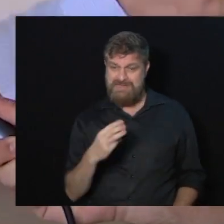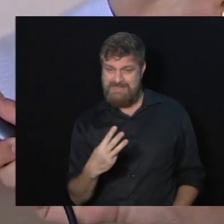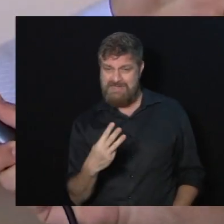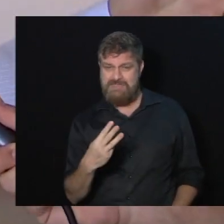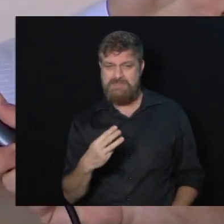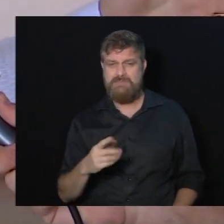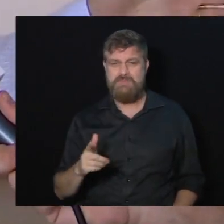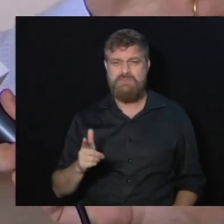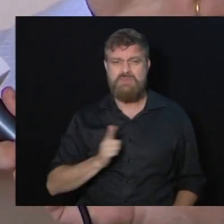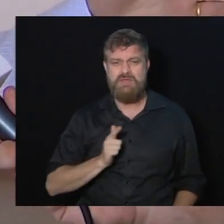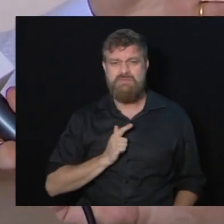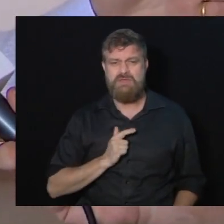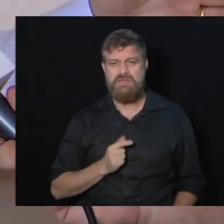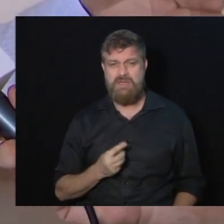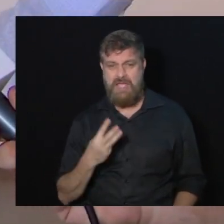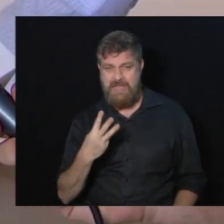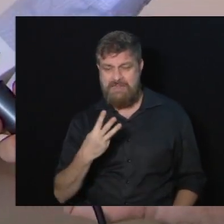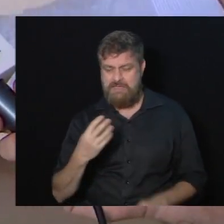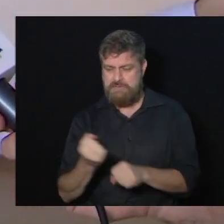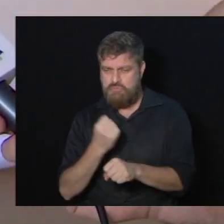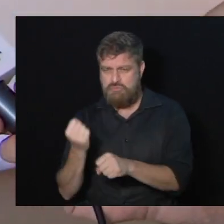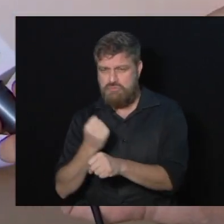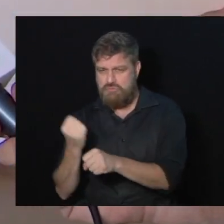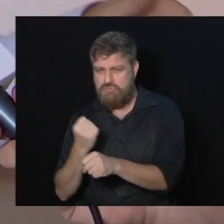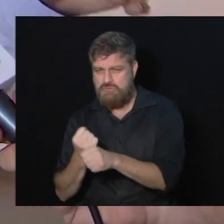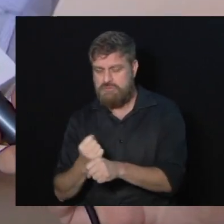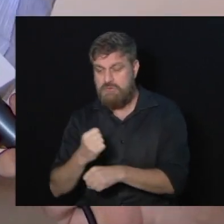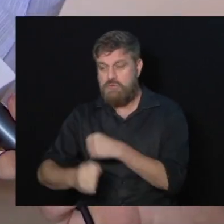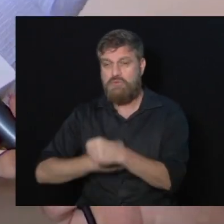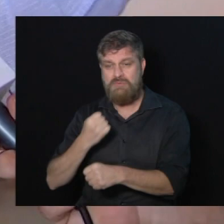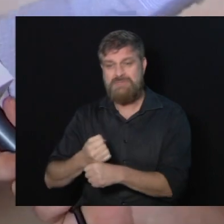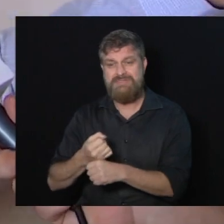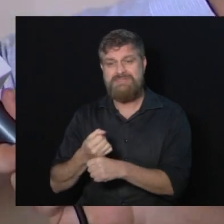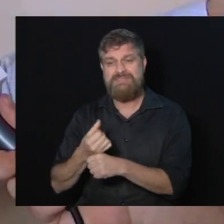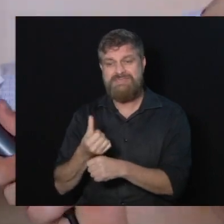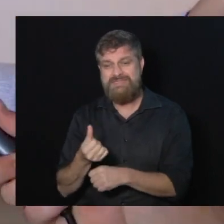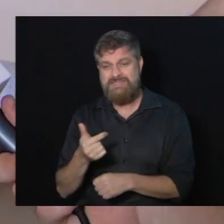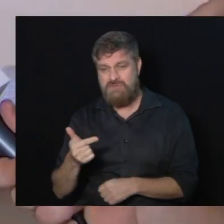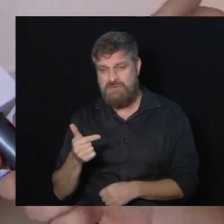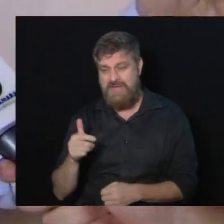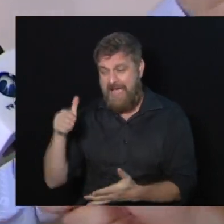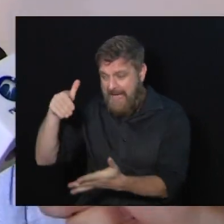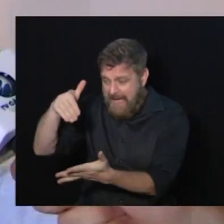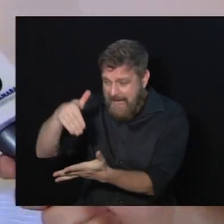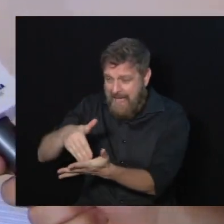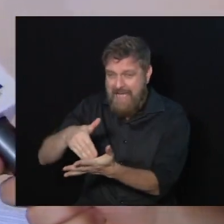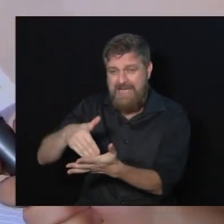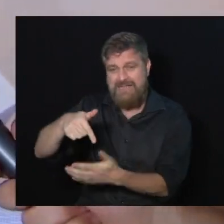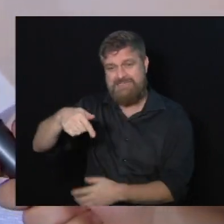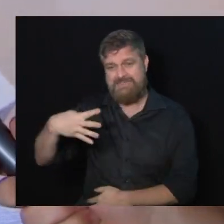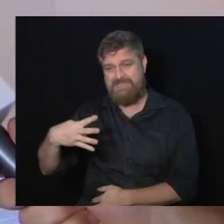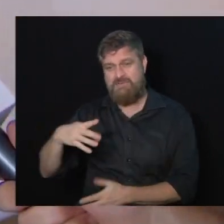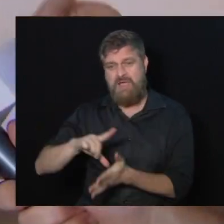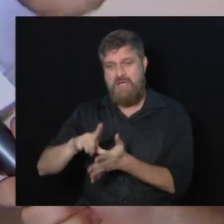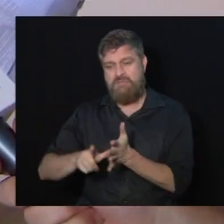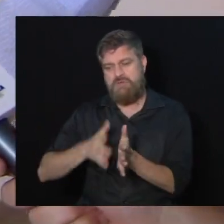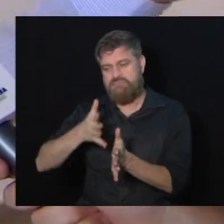1983 e sofreu mais três intervenções, a última em 62. Ela funcionou até 74, depois ela deixou de ser